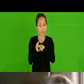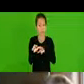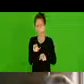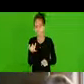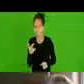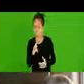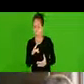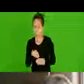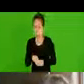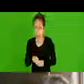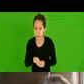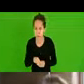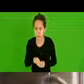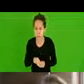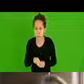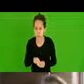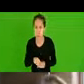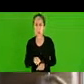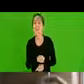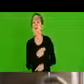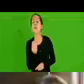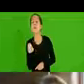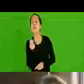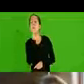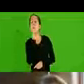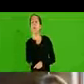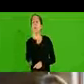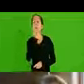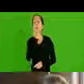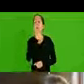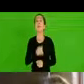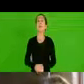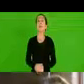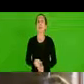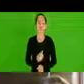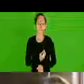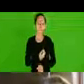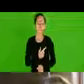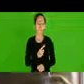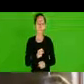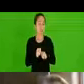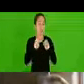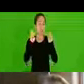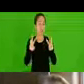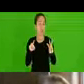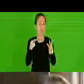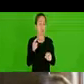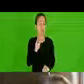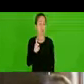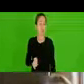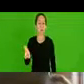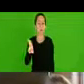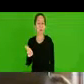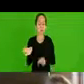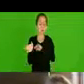apenas? Ou nós não podemos, por exemplo, o N vivo, que é um software que a gente tem utilizado muito, a gente